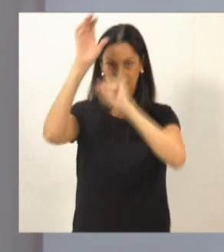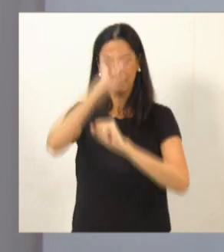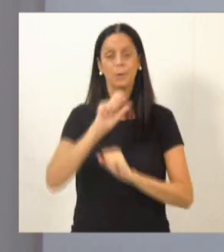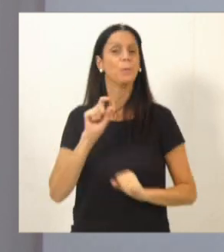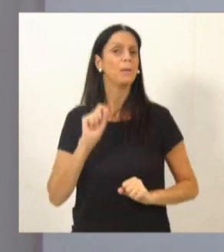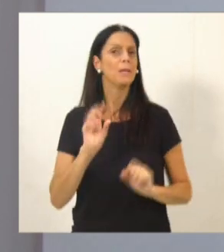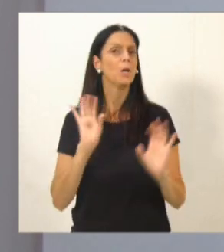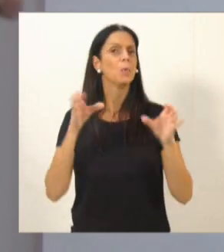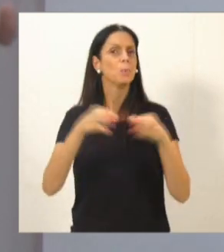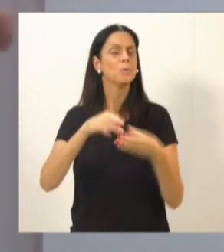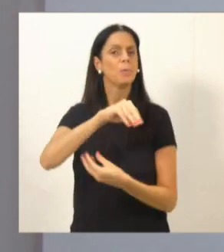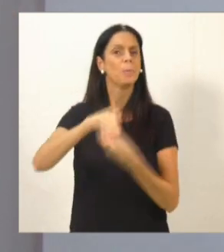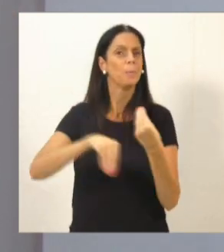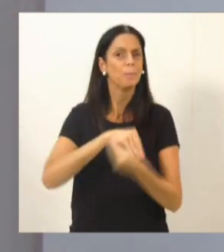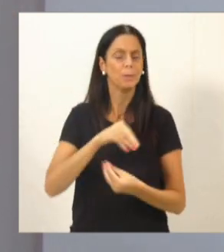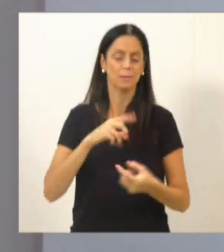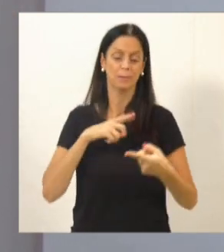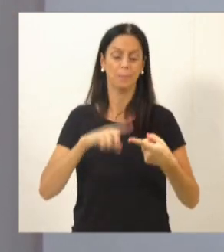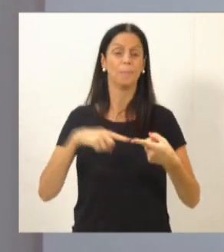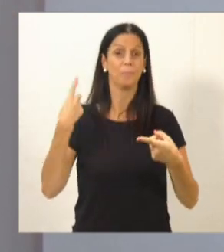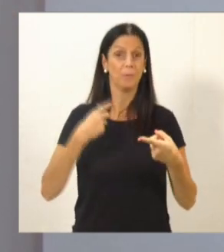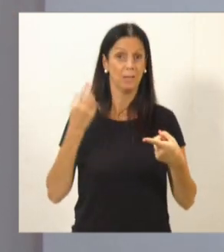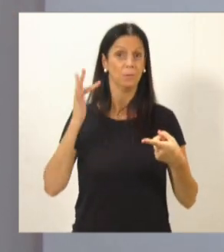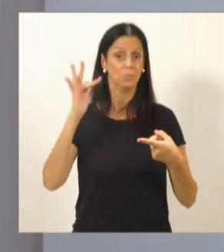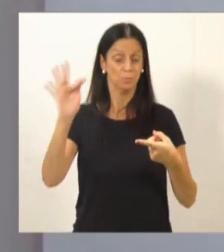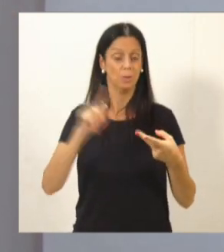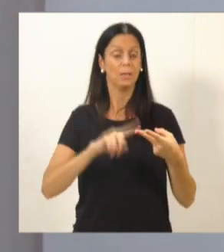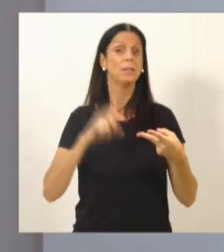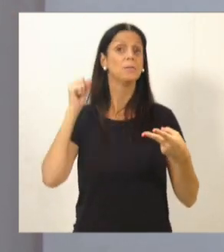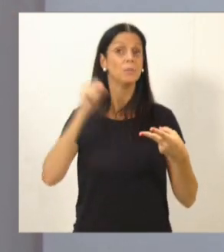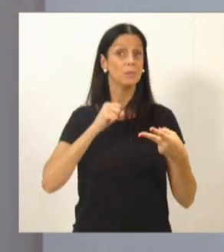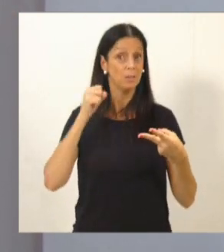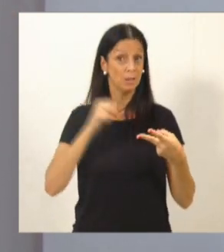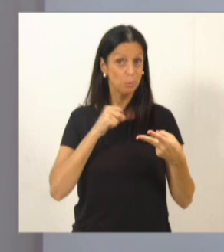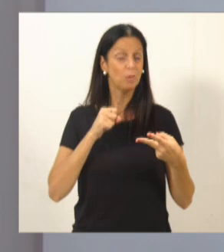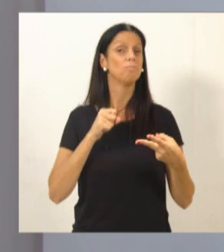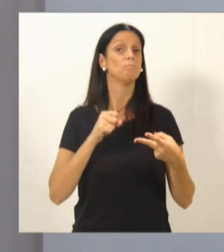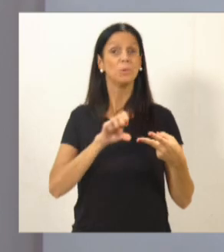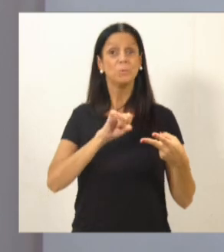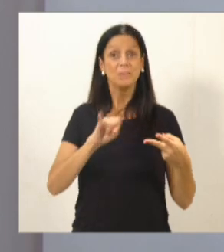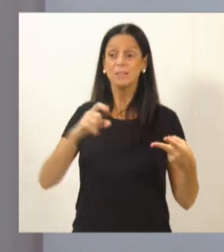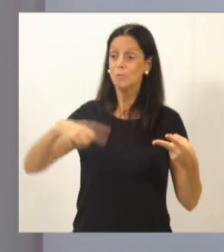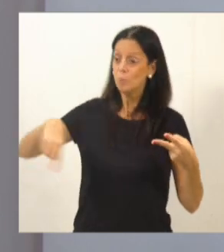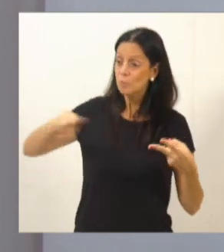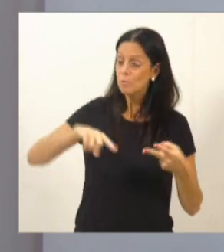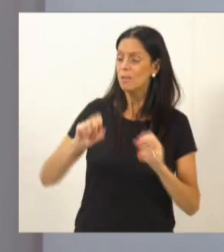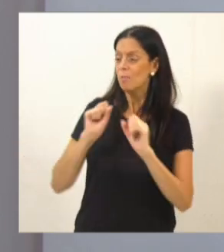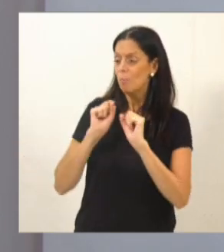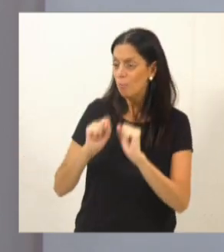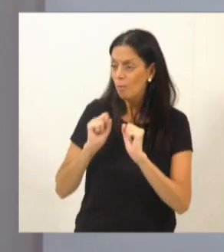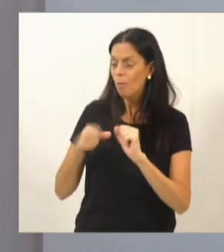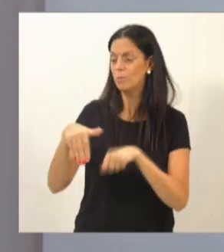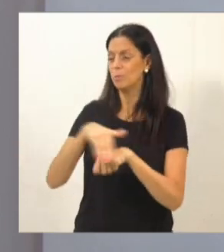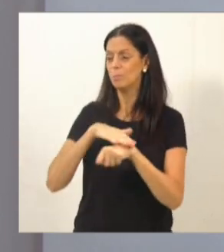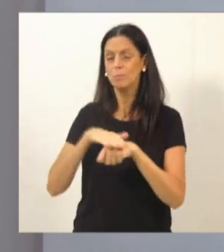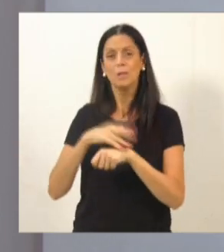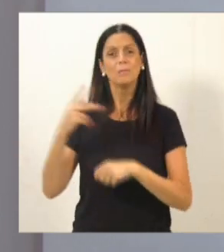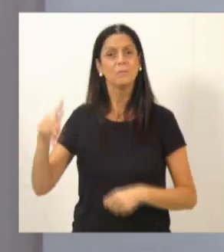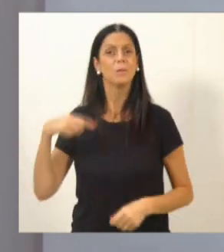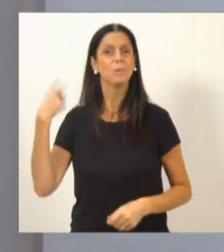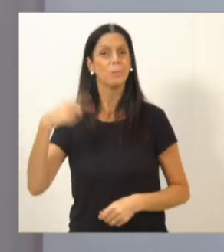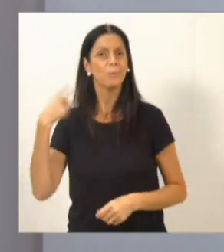formada por deputados federais e senadores. Então, se vocês puderem convidar os seus deputados dos seus